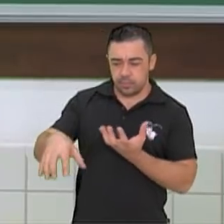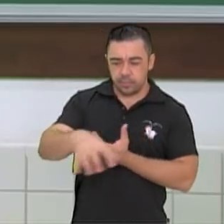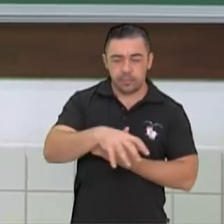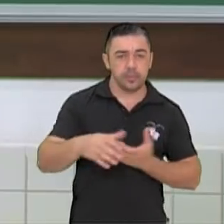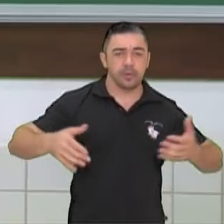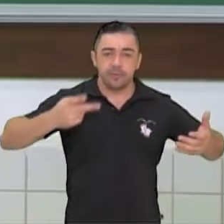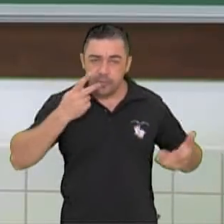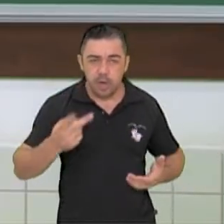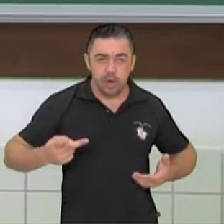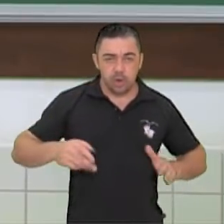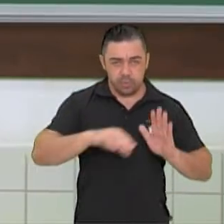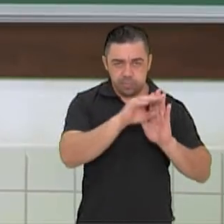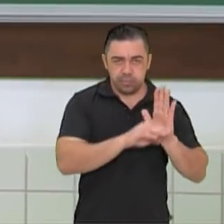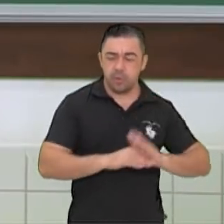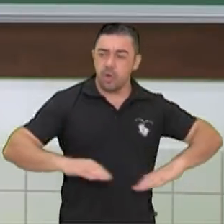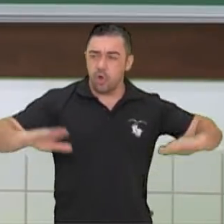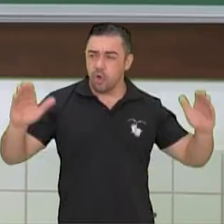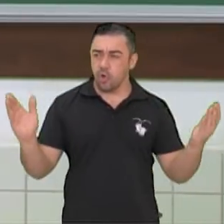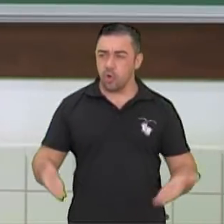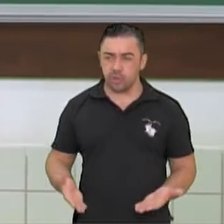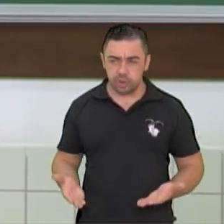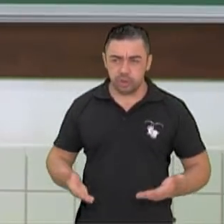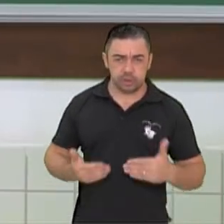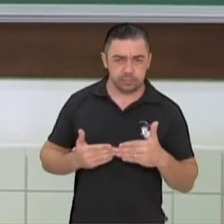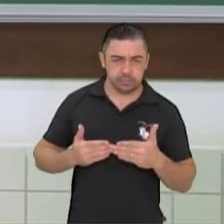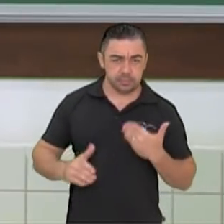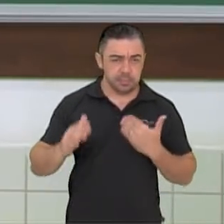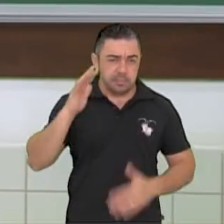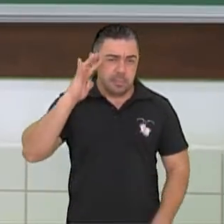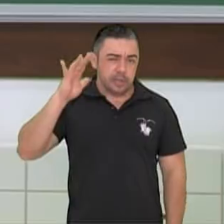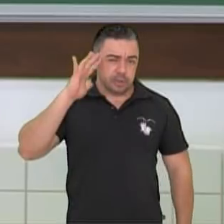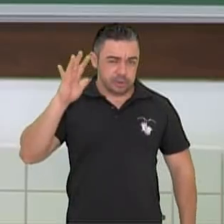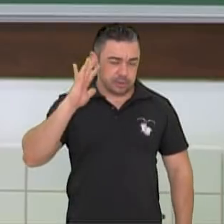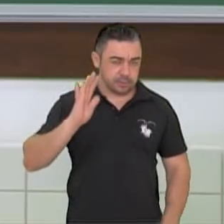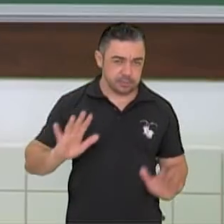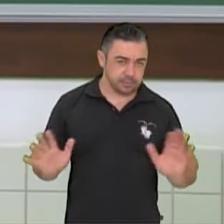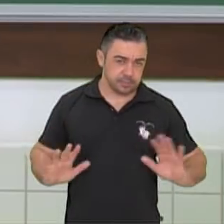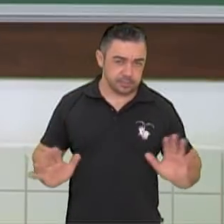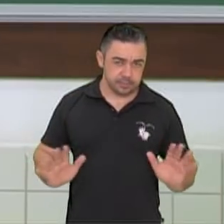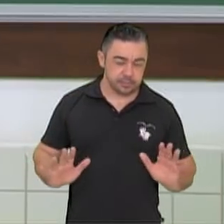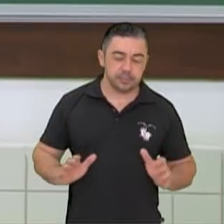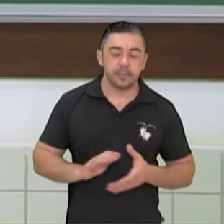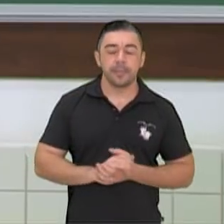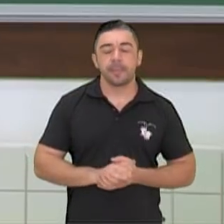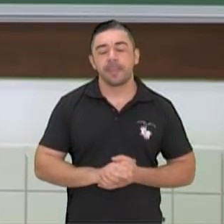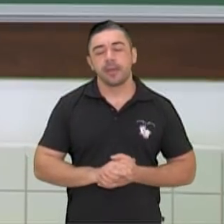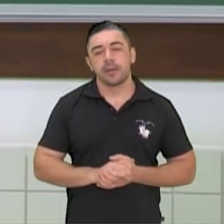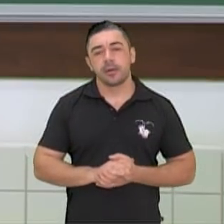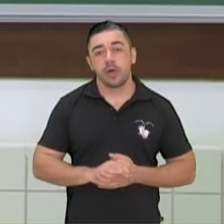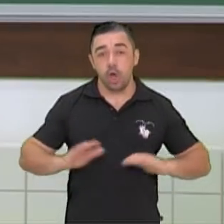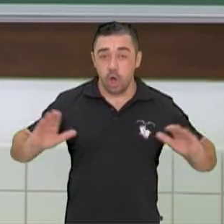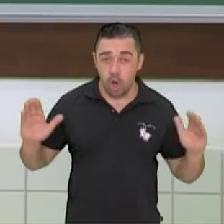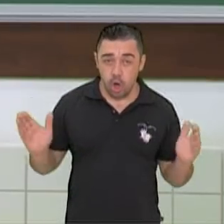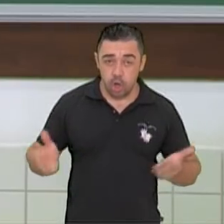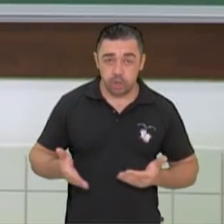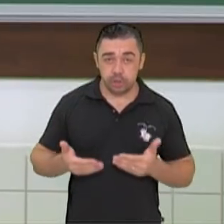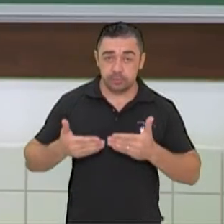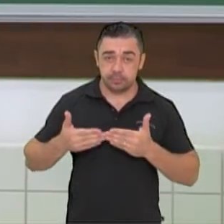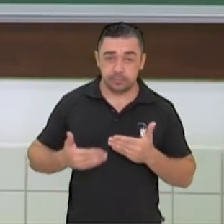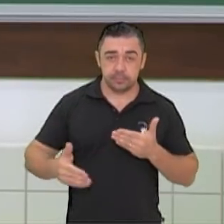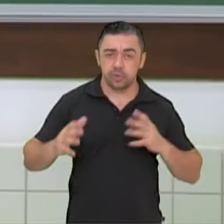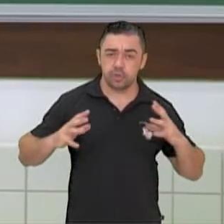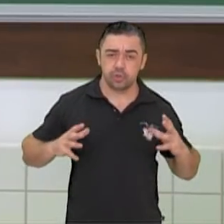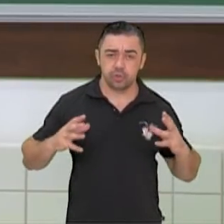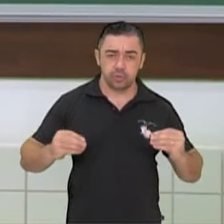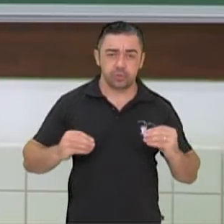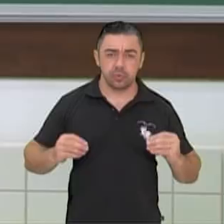partir de hoje, eu fico imaginando aquela cena, né? Lá, não tem nada a ver com Madagascar, não, imagina. A partir de hoje, todos os